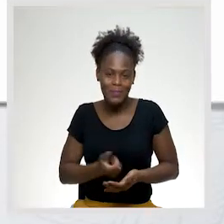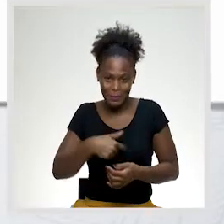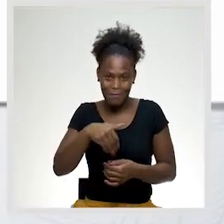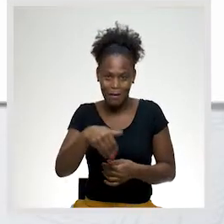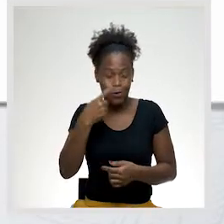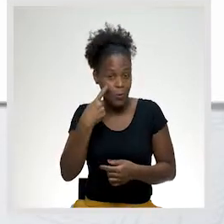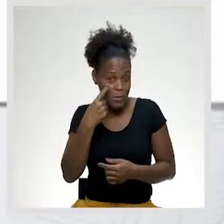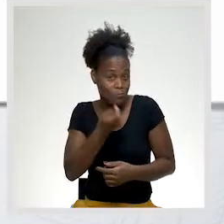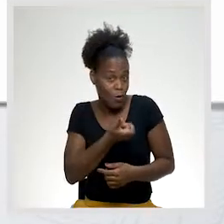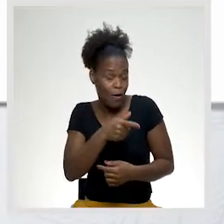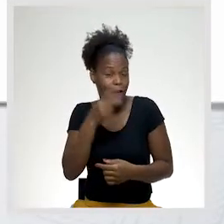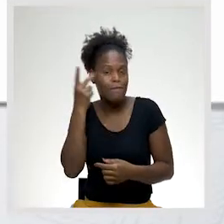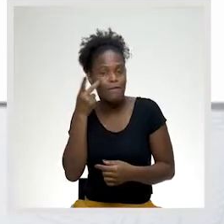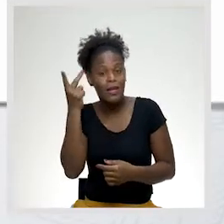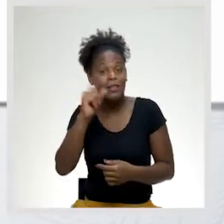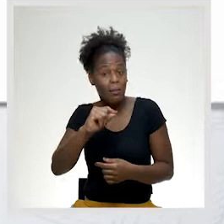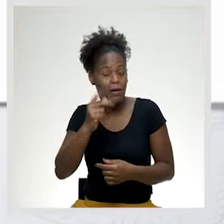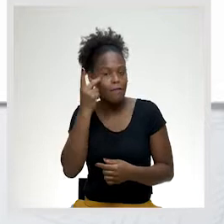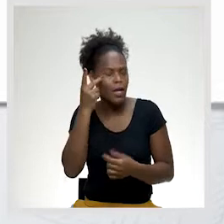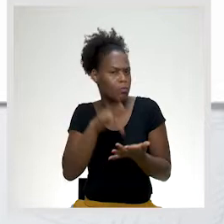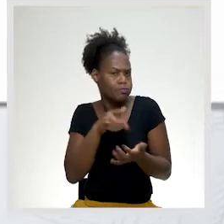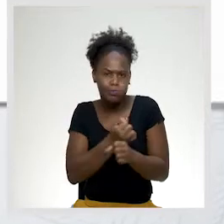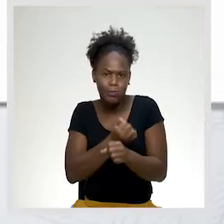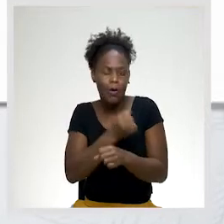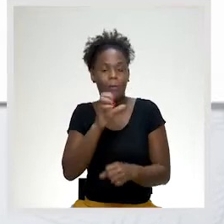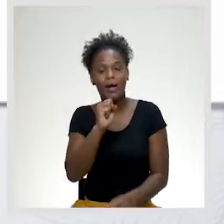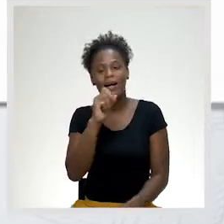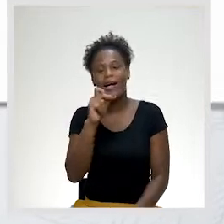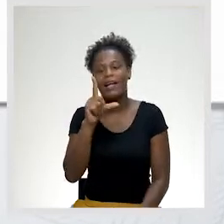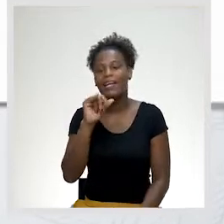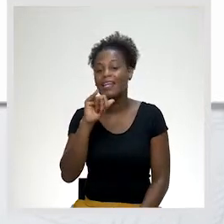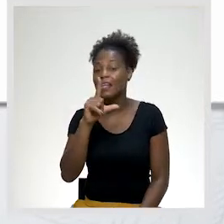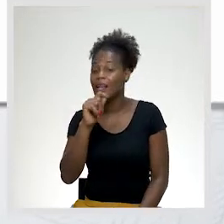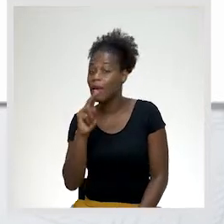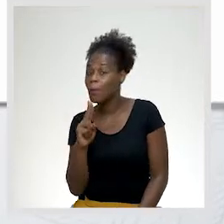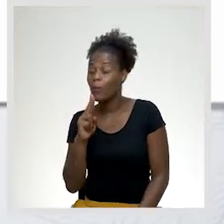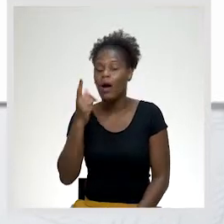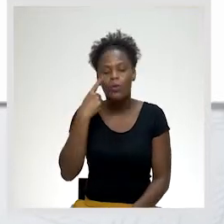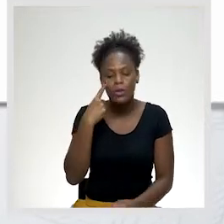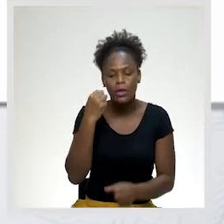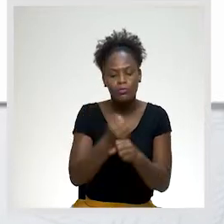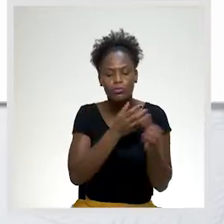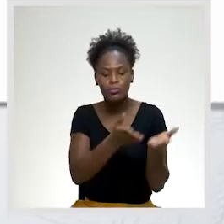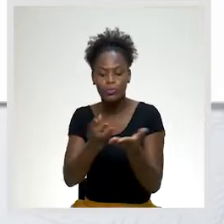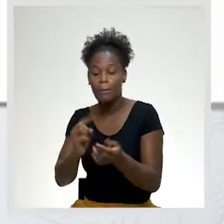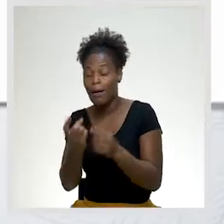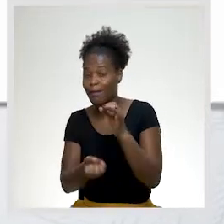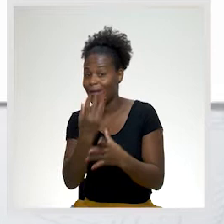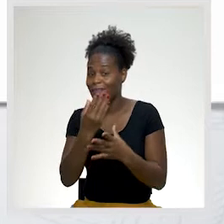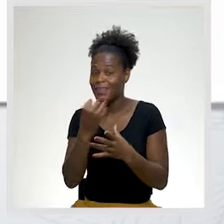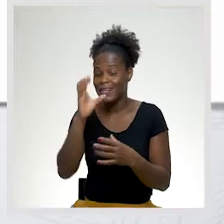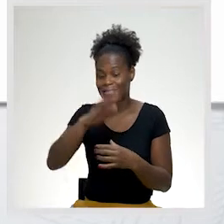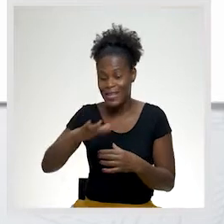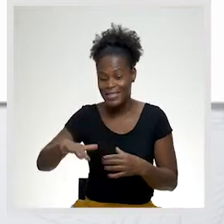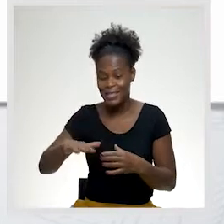um pouco sobre a vida e obra de Galileu, reconhecer os seus contributos para a fundação da ciência